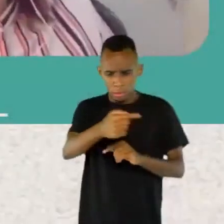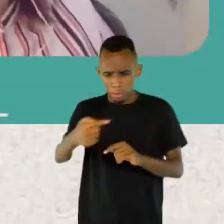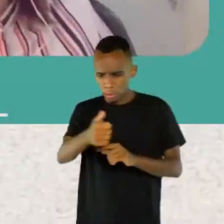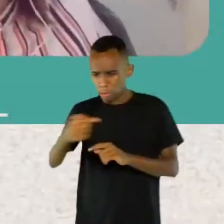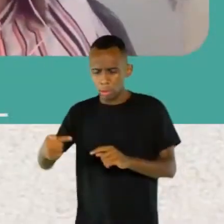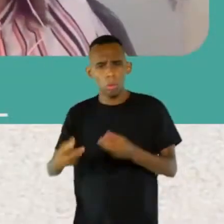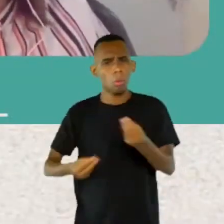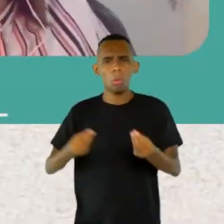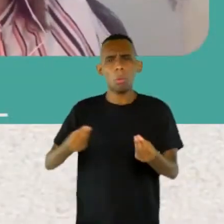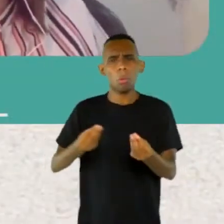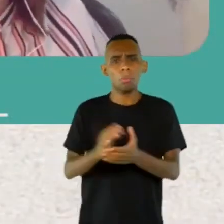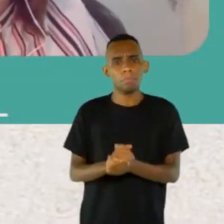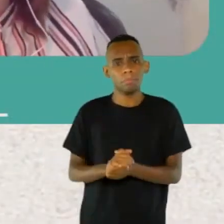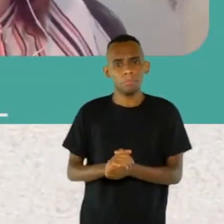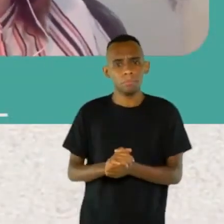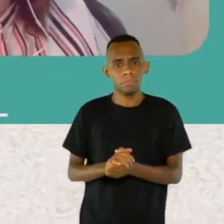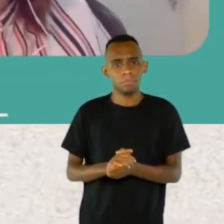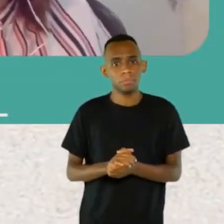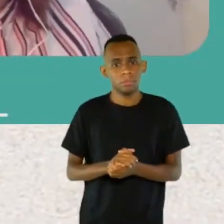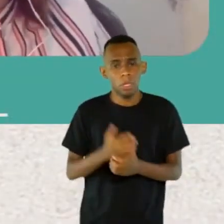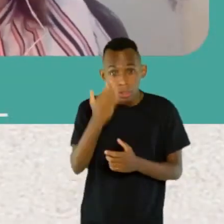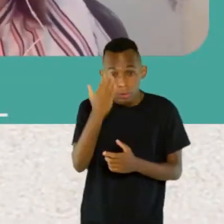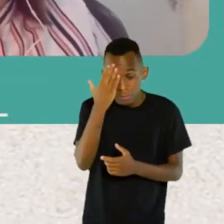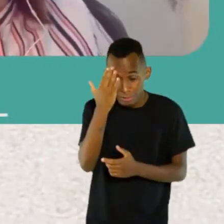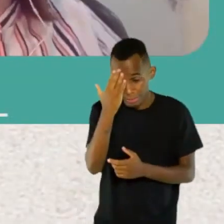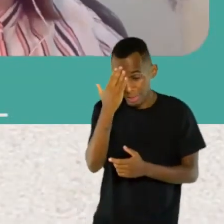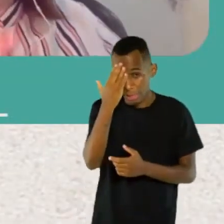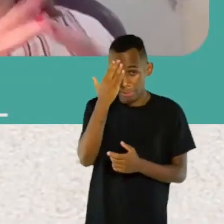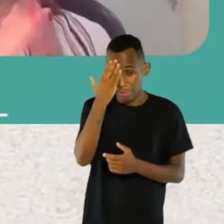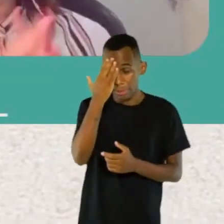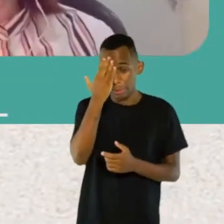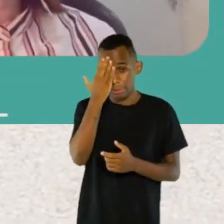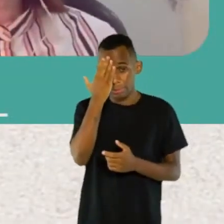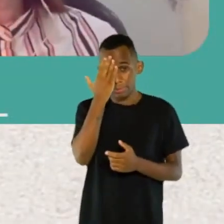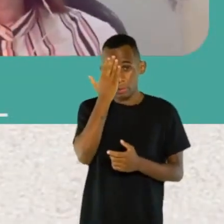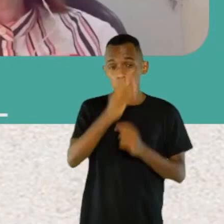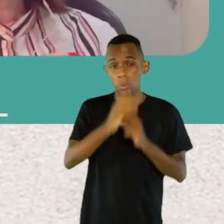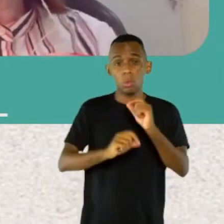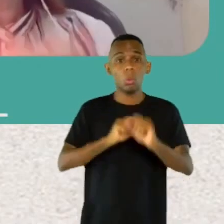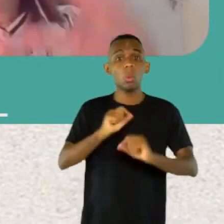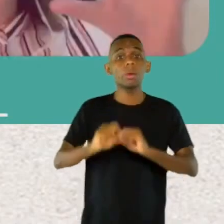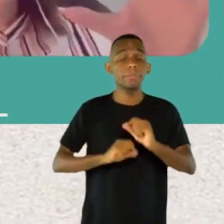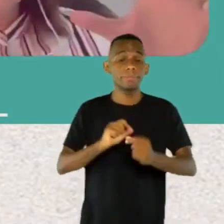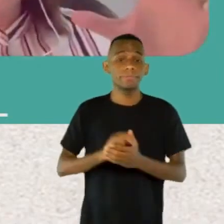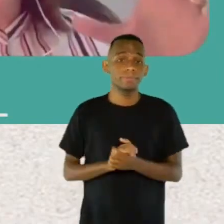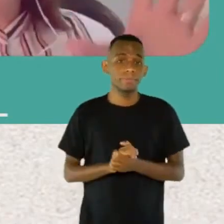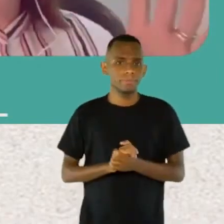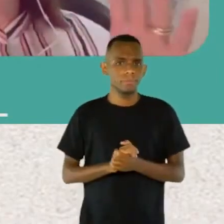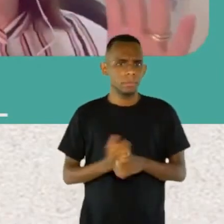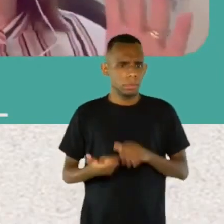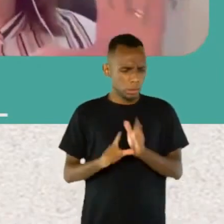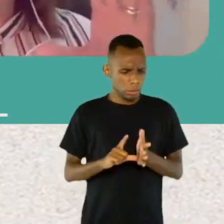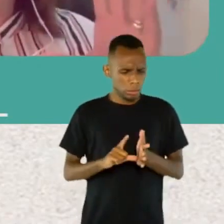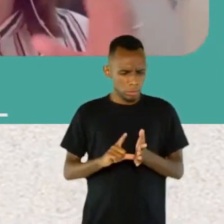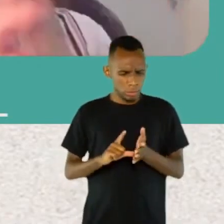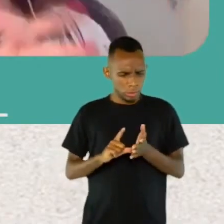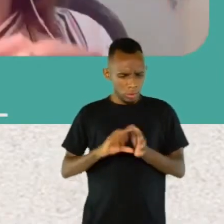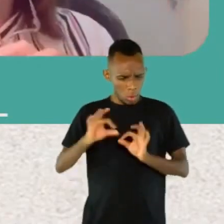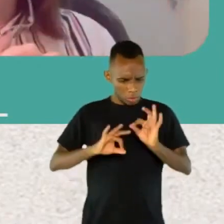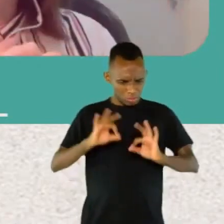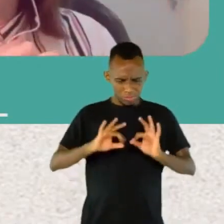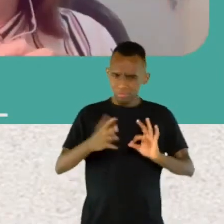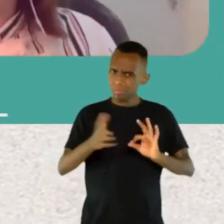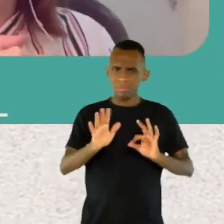Olha, você sabe que não foi nada premeditado. Na verdade,